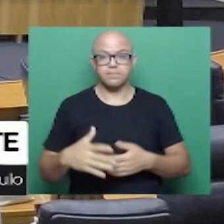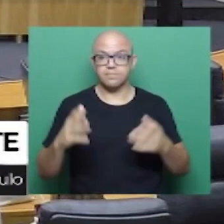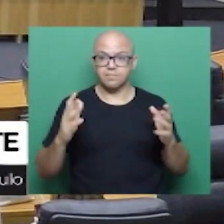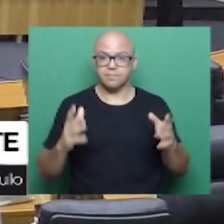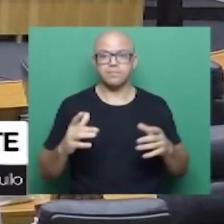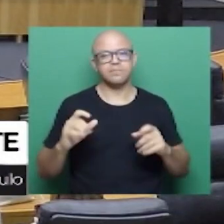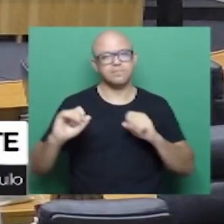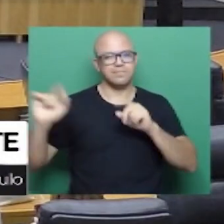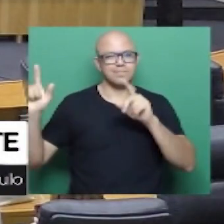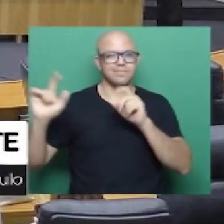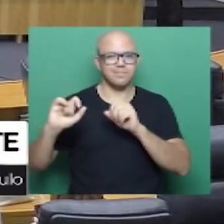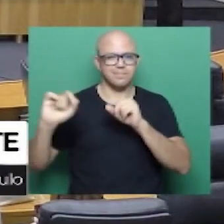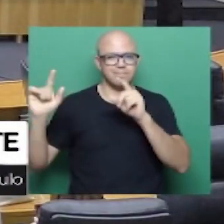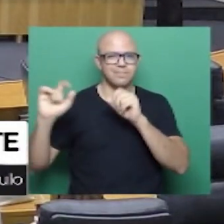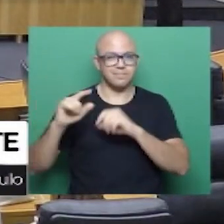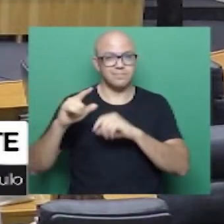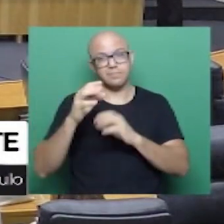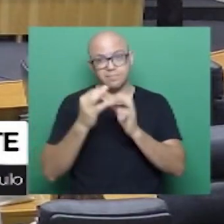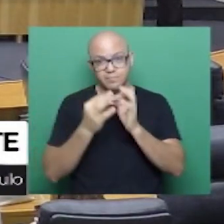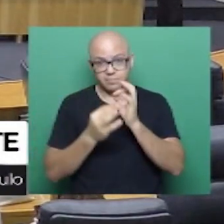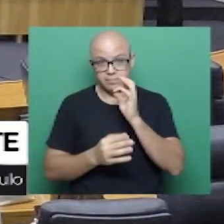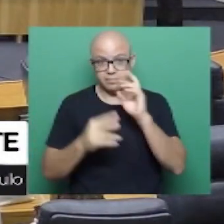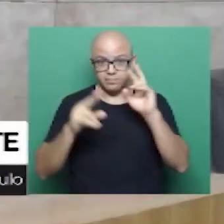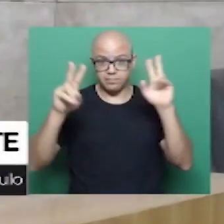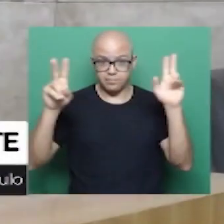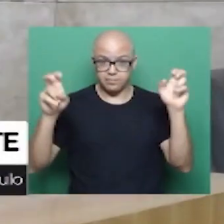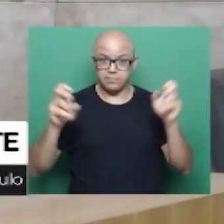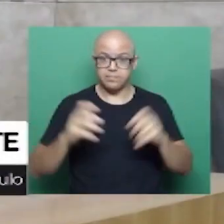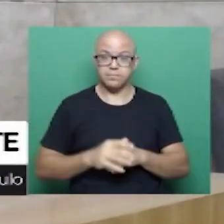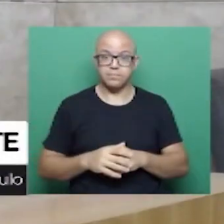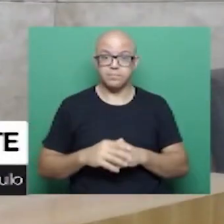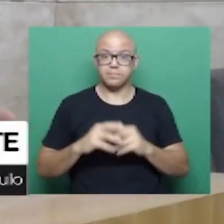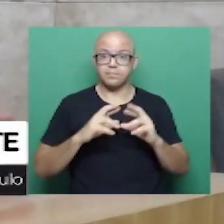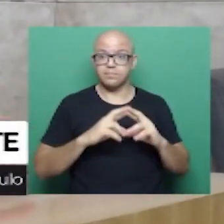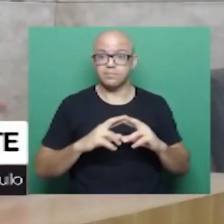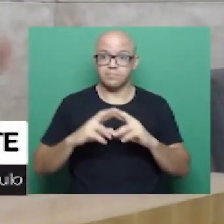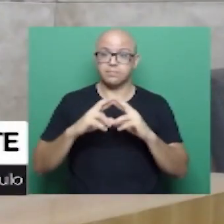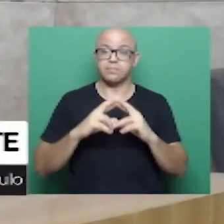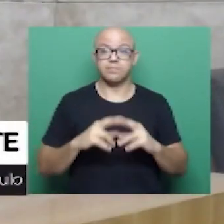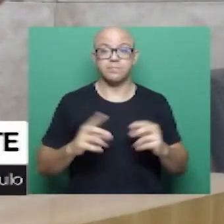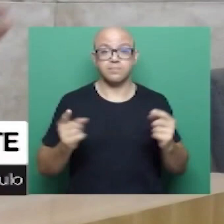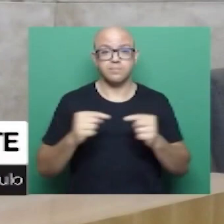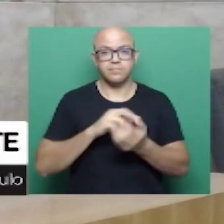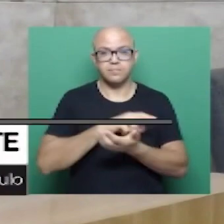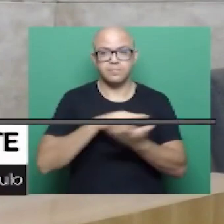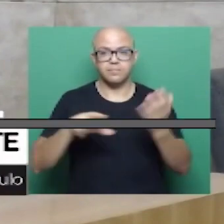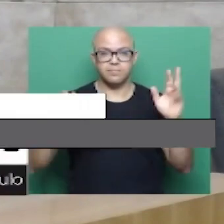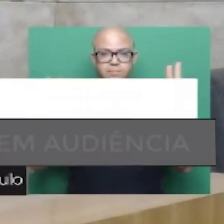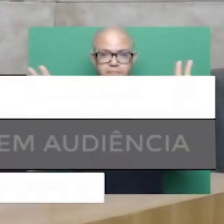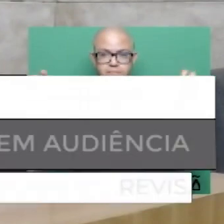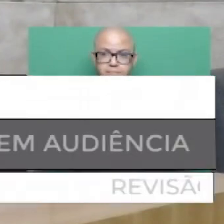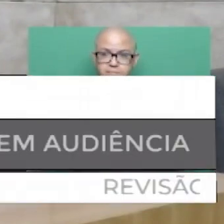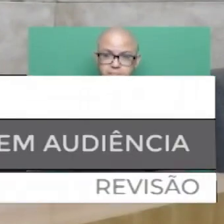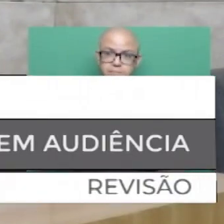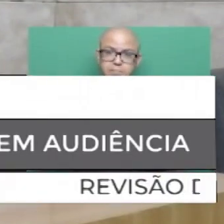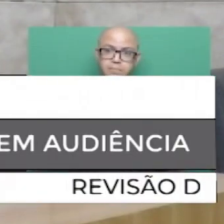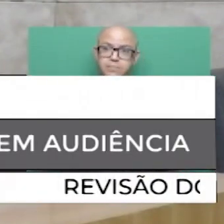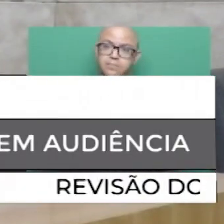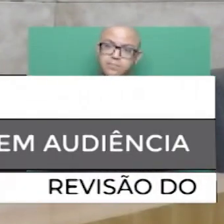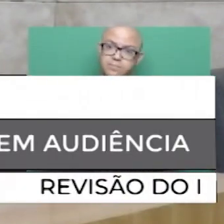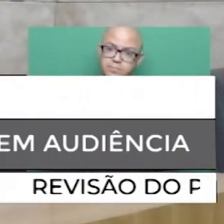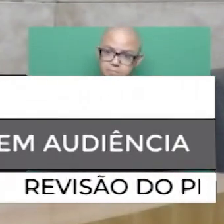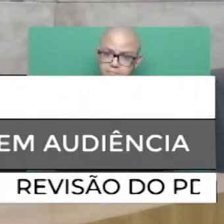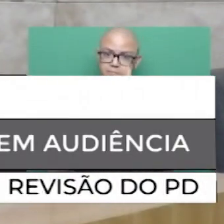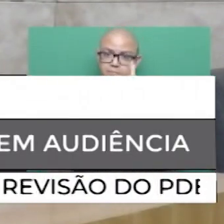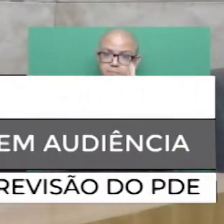climáticas. Durante a apresentação do projeto de lei da revisão do PDE, Guilherme Brito, técnico da Planurb, a